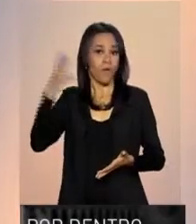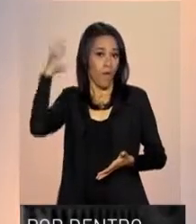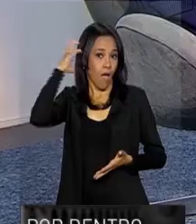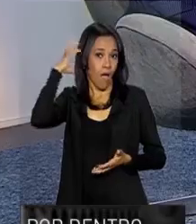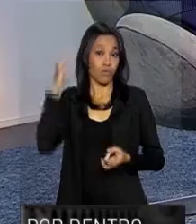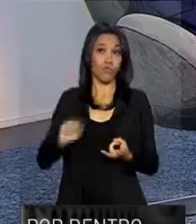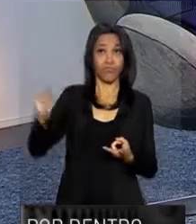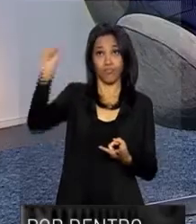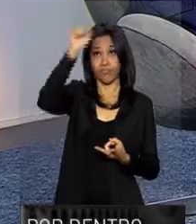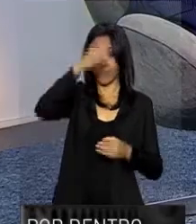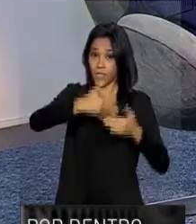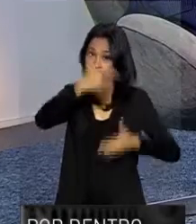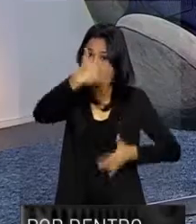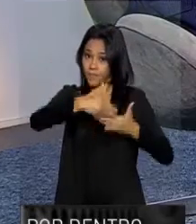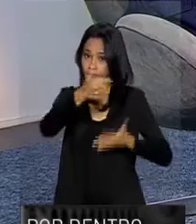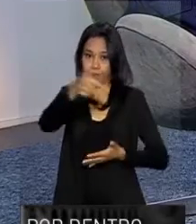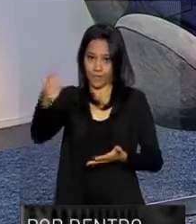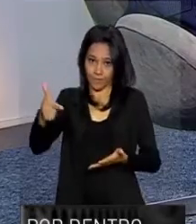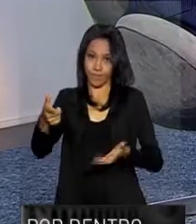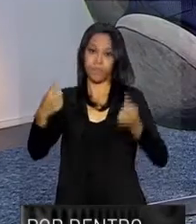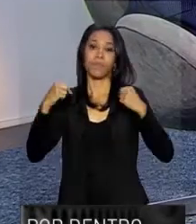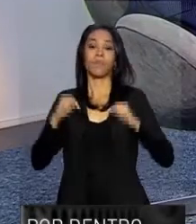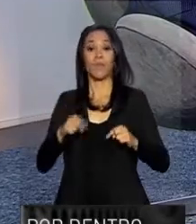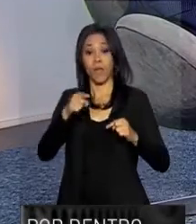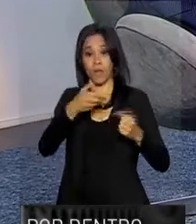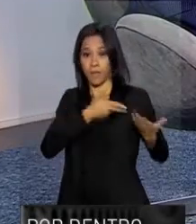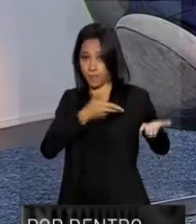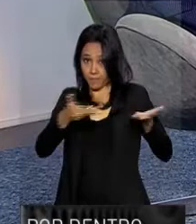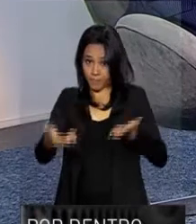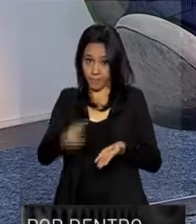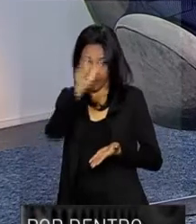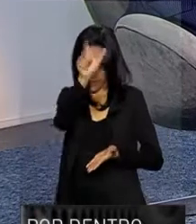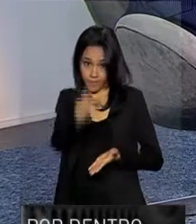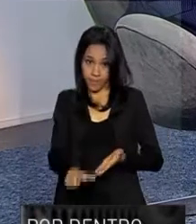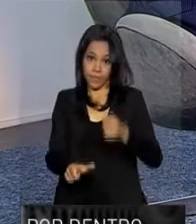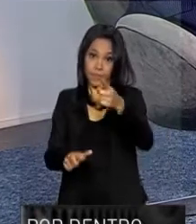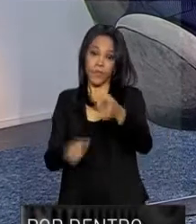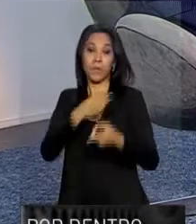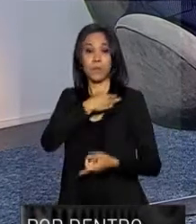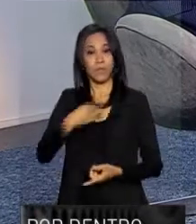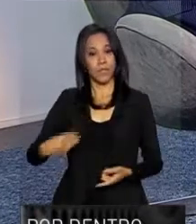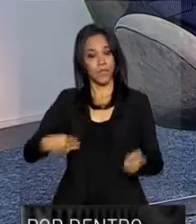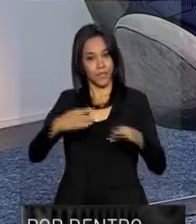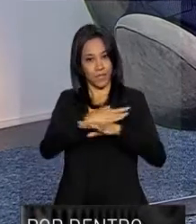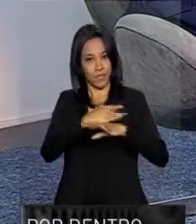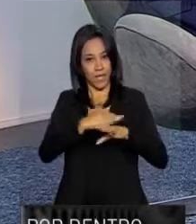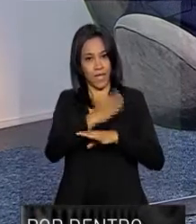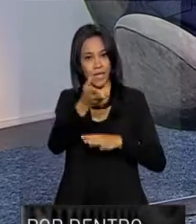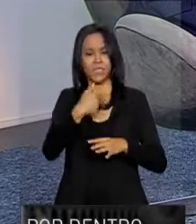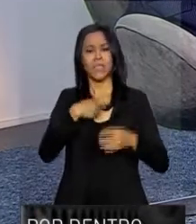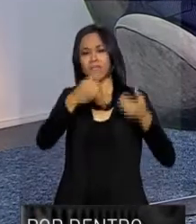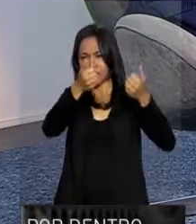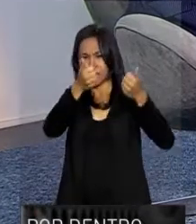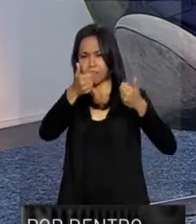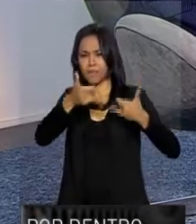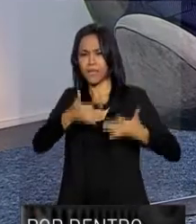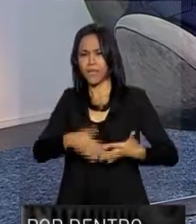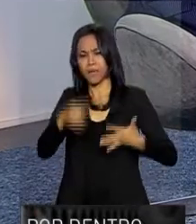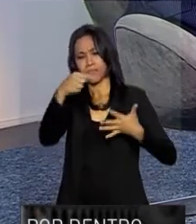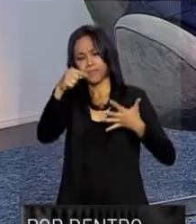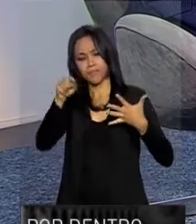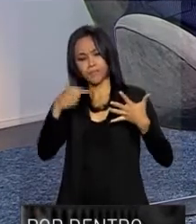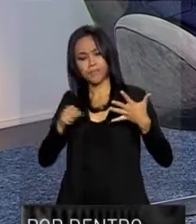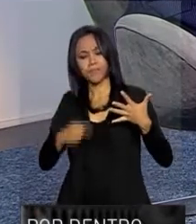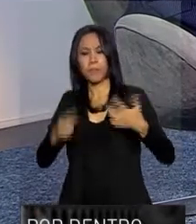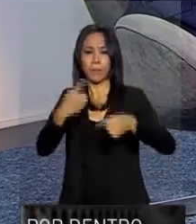sociais nós recebemos aqui no estúdio ministro das cidades alexandre baldy e vamos conversar sobre as principais políticas públicas do ministério nesses